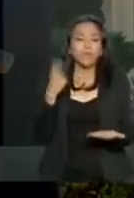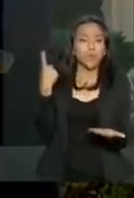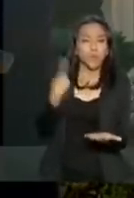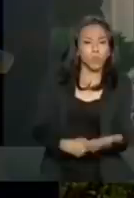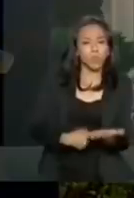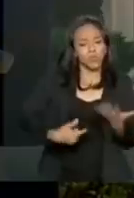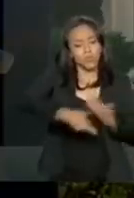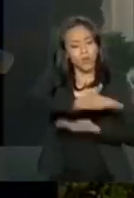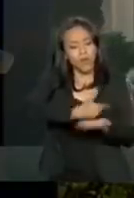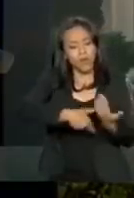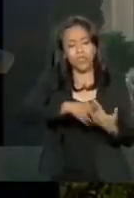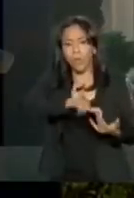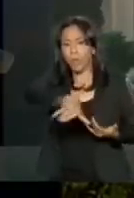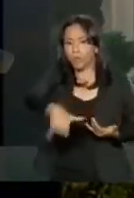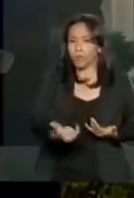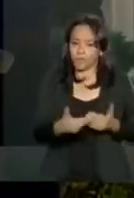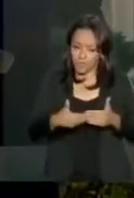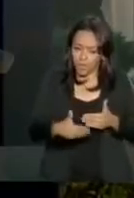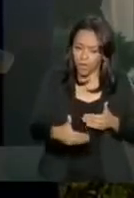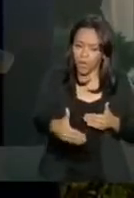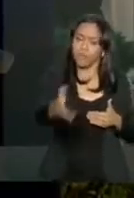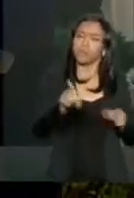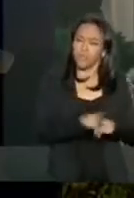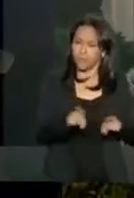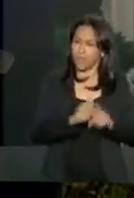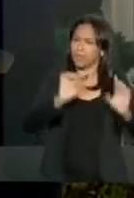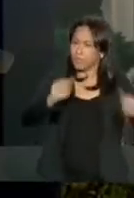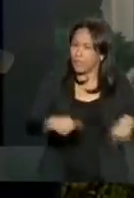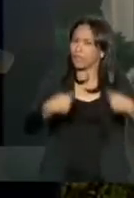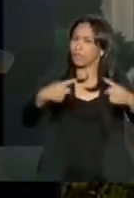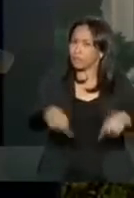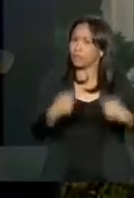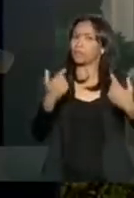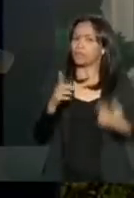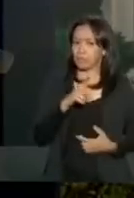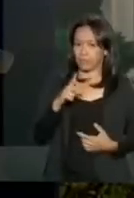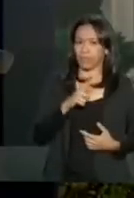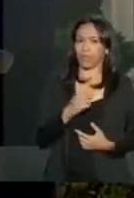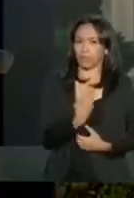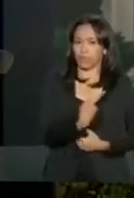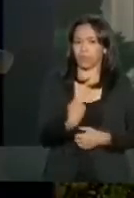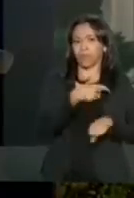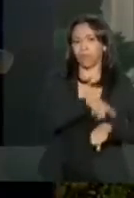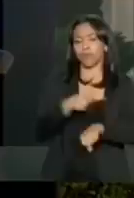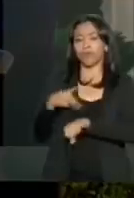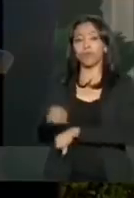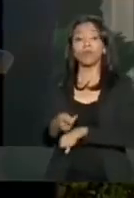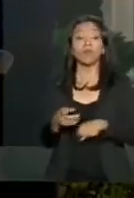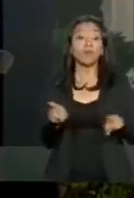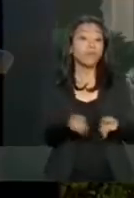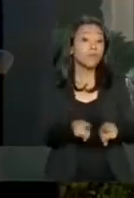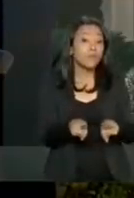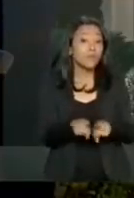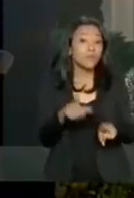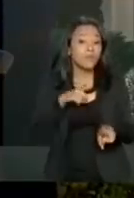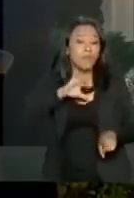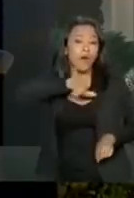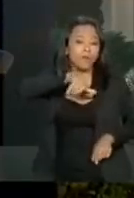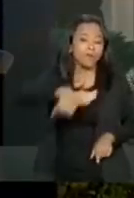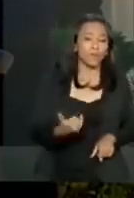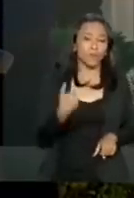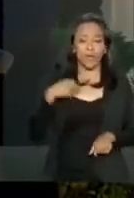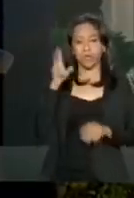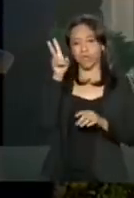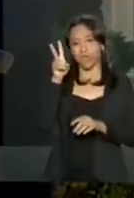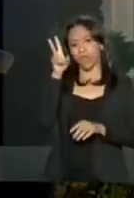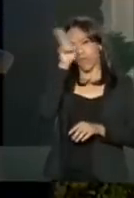incríveis oportunidades e os desafios que enfrenta a nossa região. E temos uma oportunidade